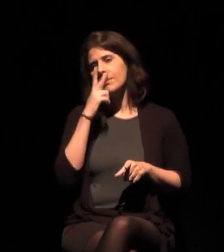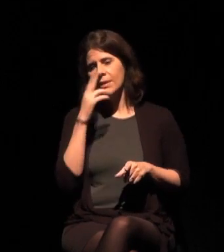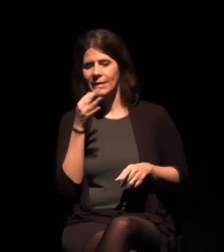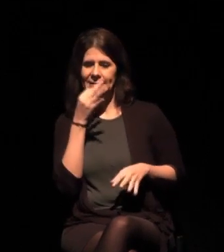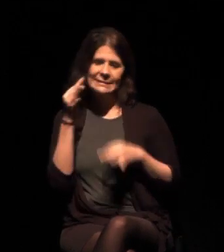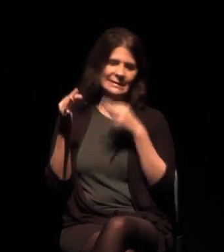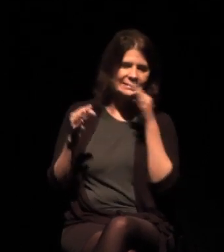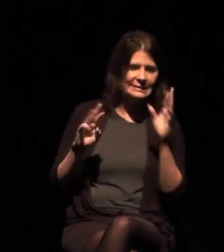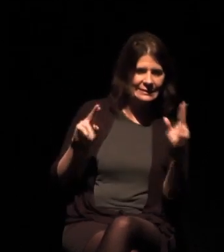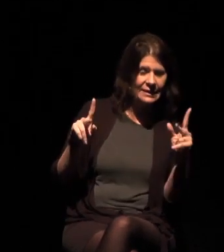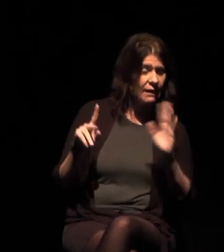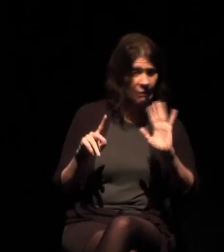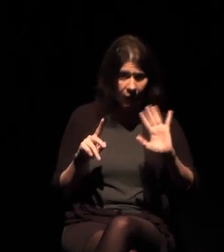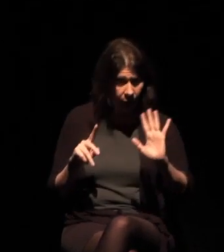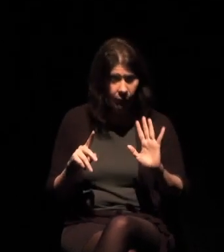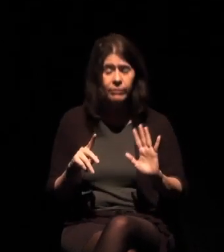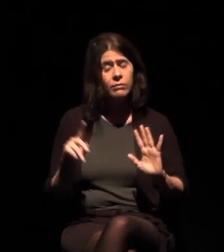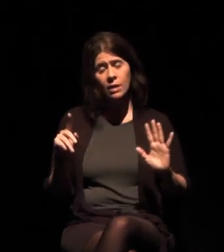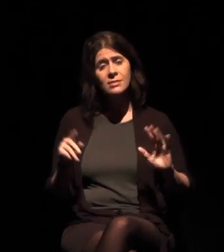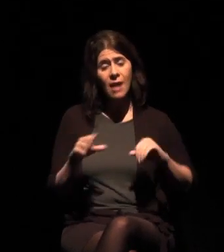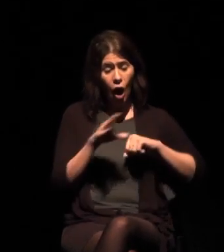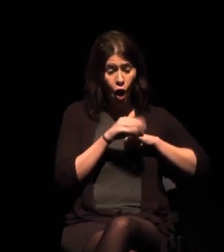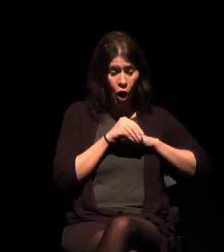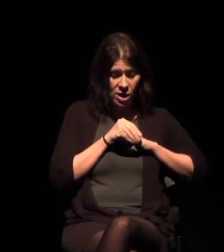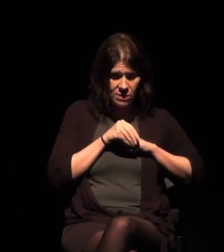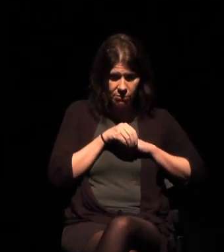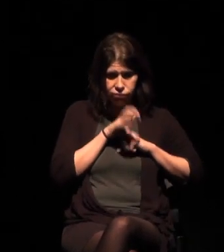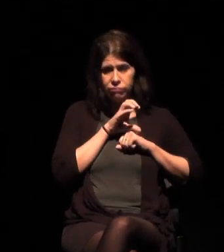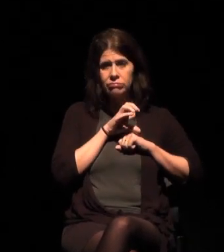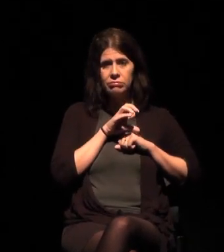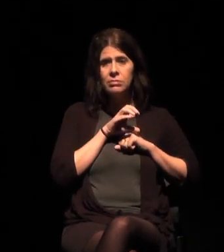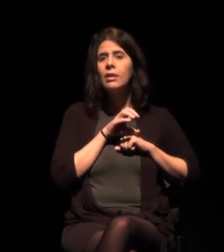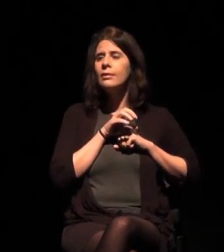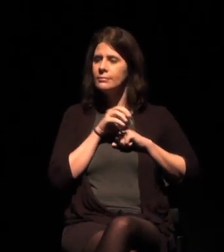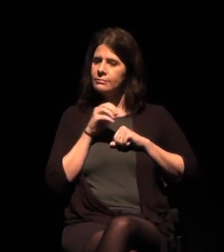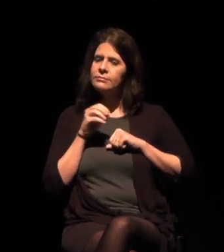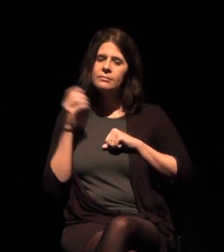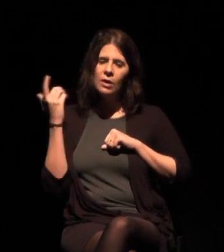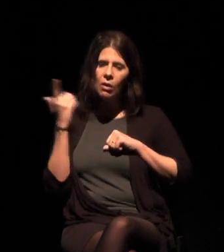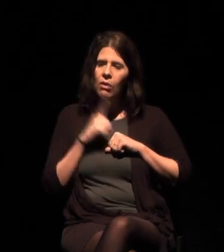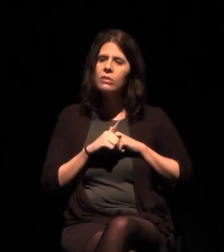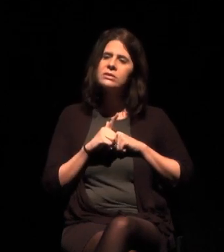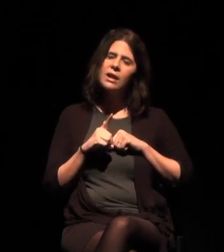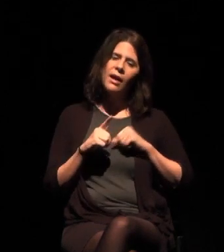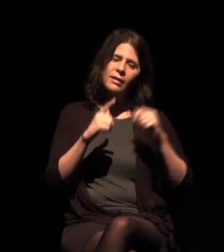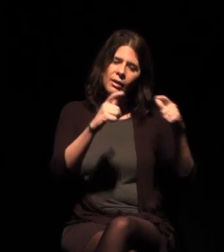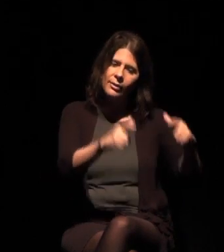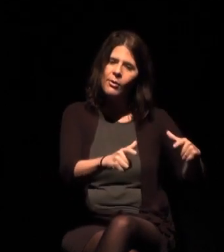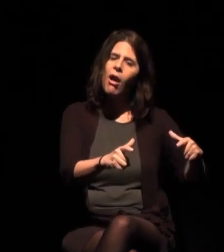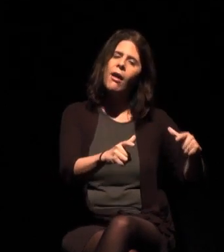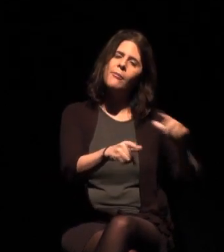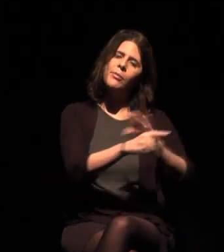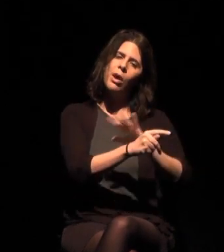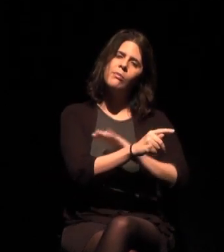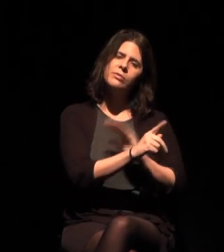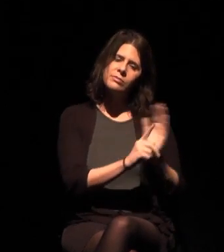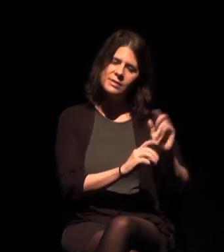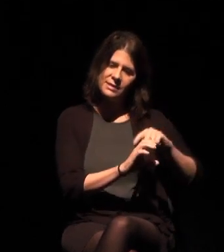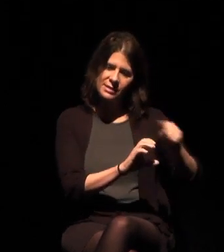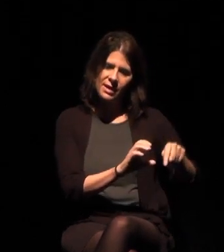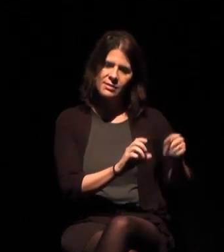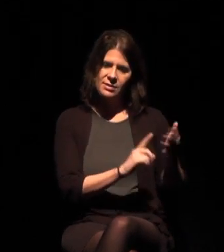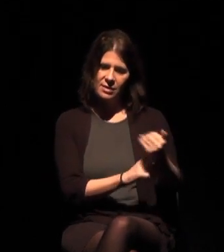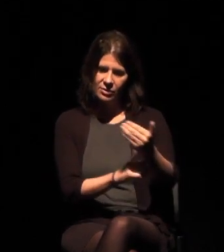uma transferência de conhecimento que também integra nos parques de ciência e tecnologia nessas